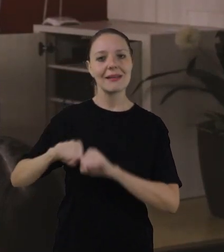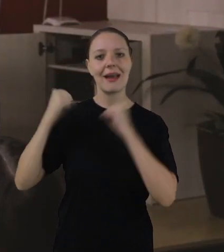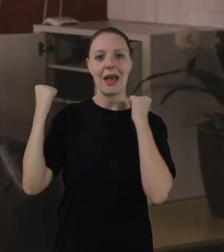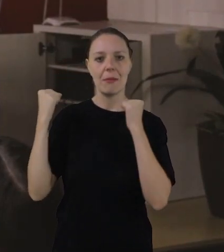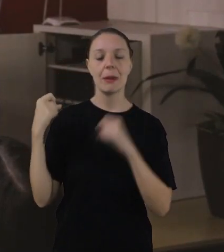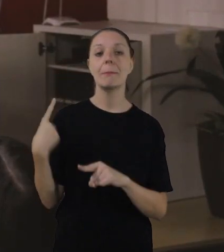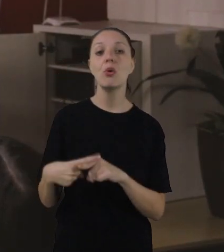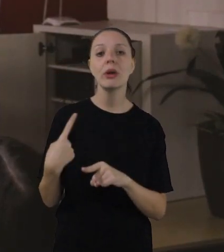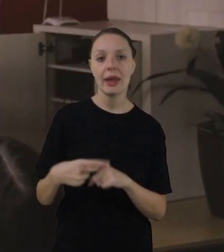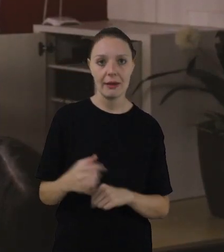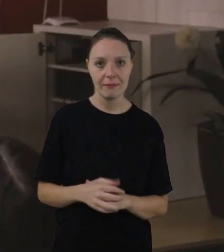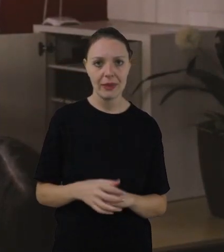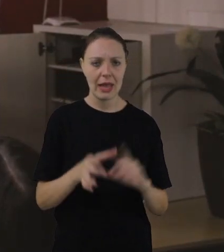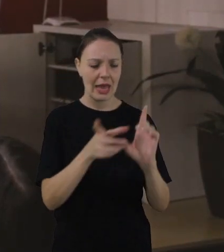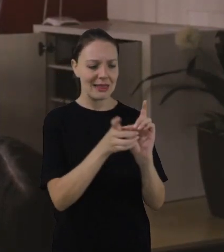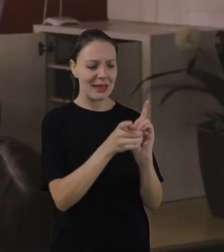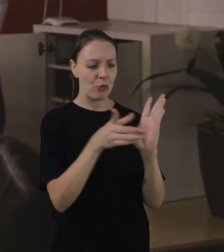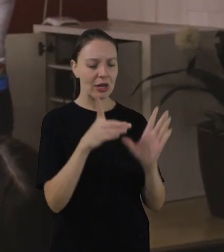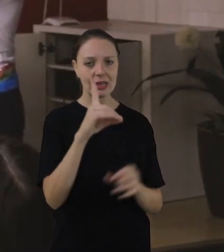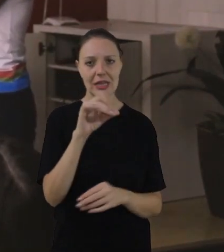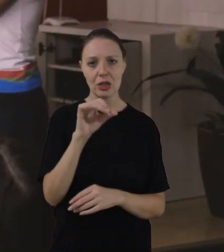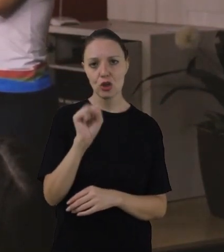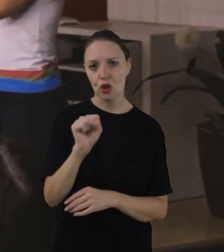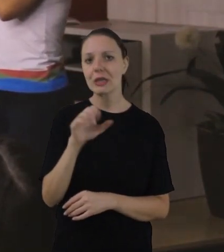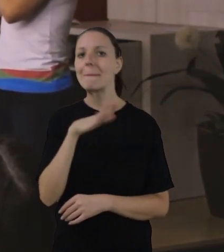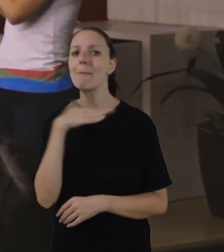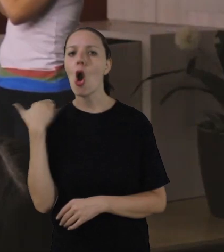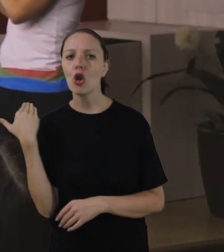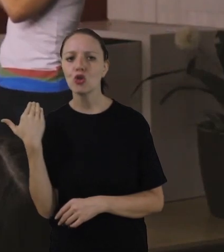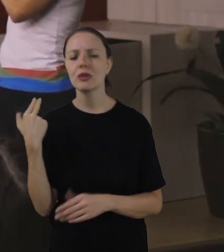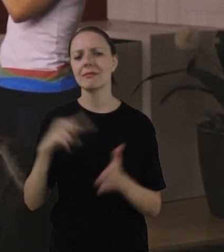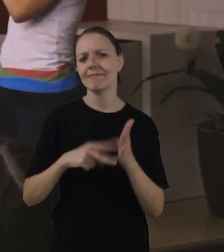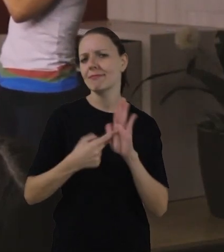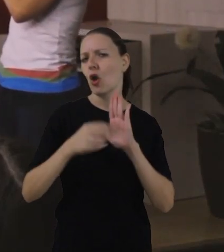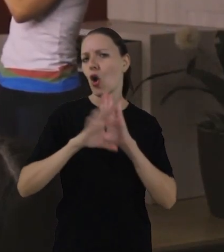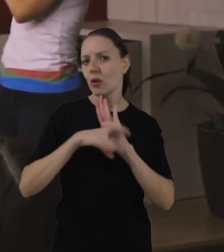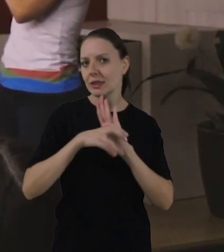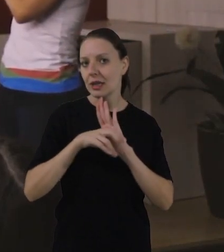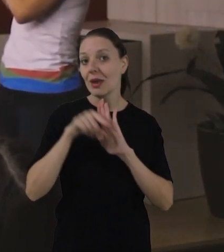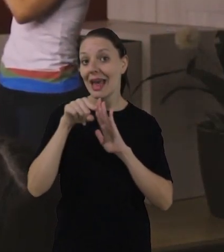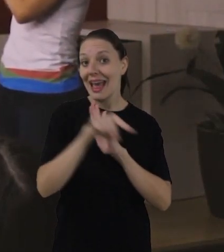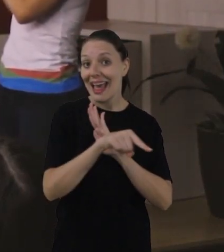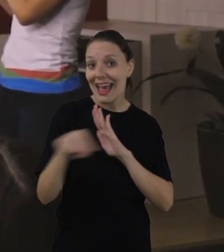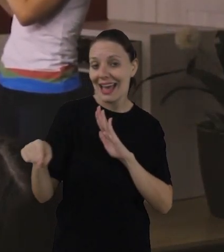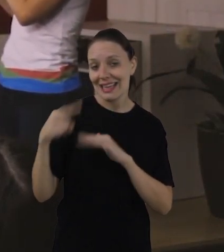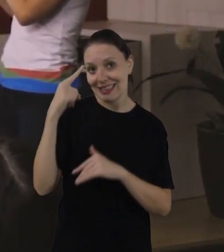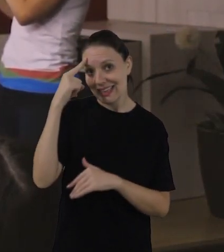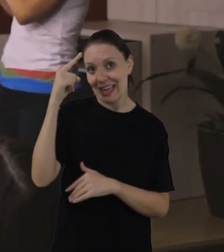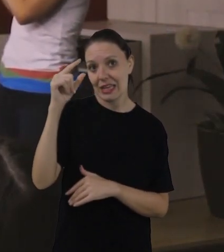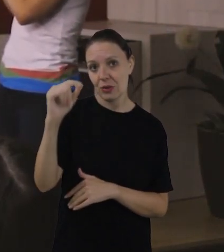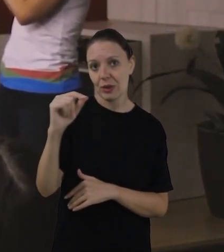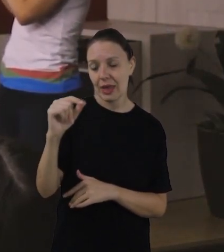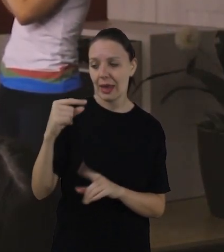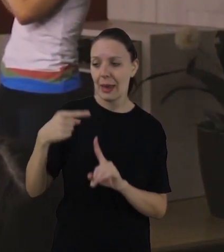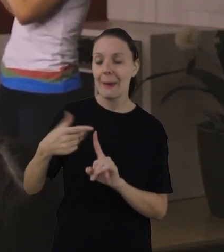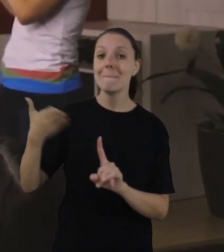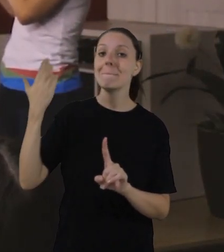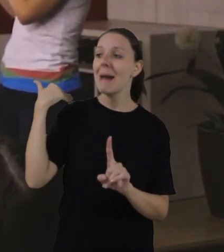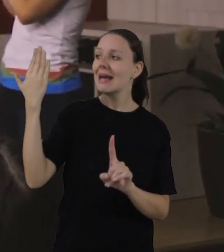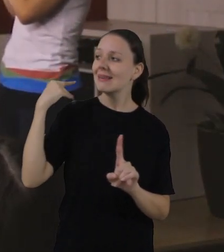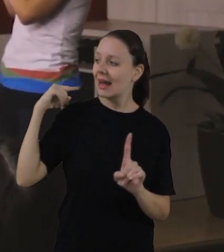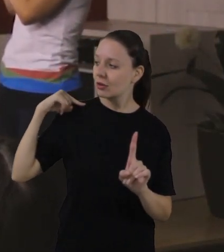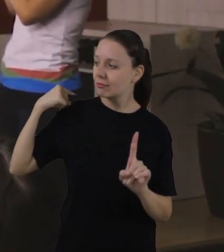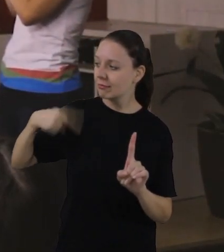porque o que significa a democracia dos mortos? É um conceito que se refere à ideia de que as vozes e os interesses